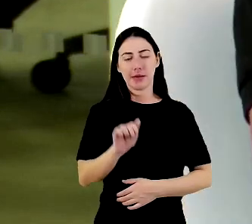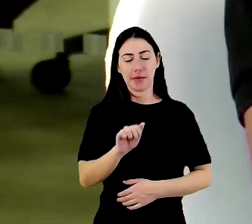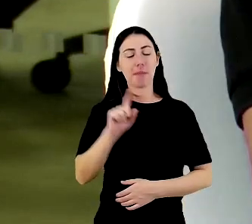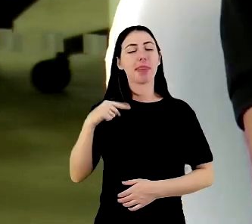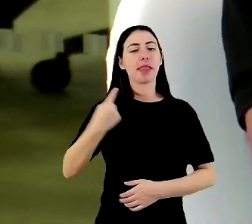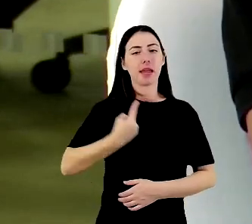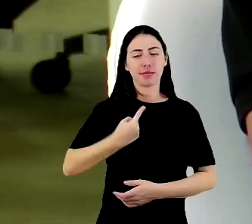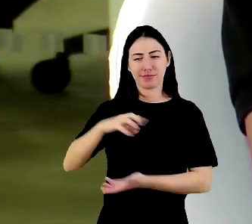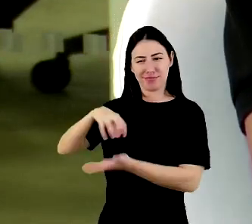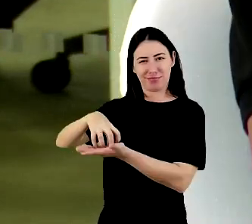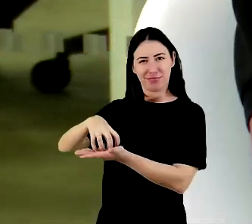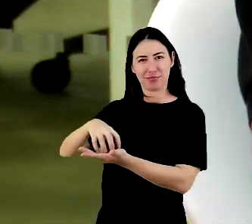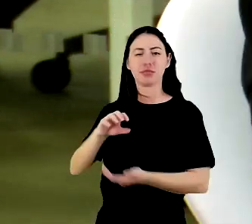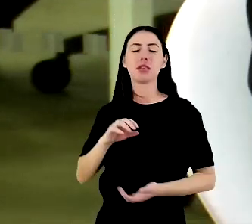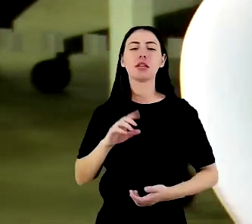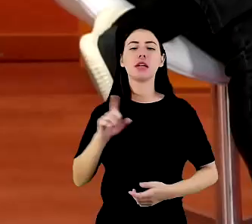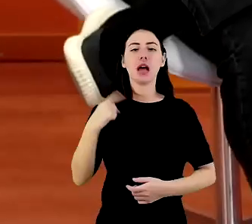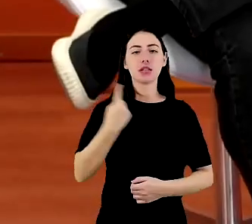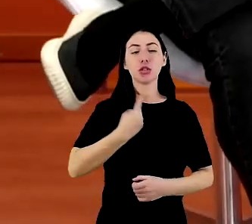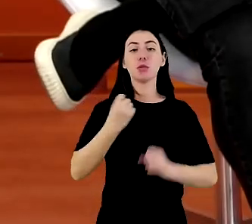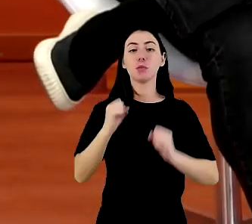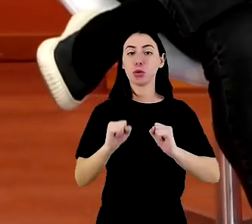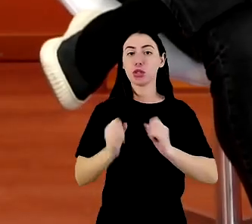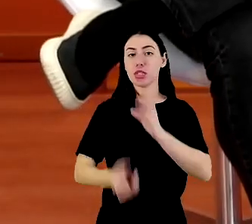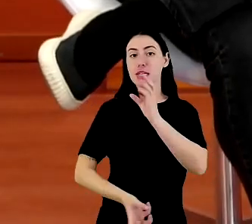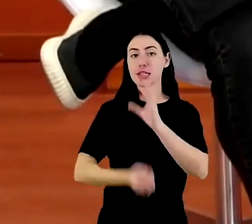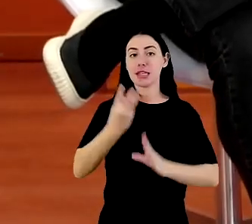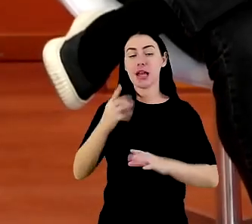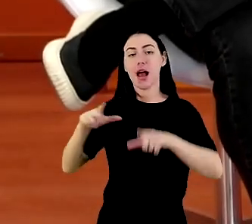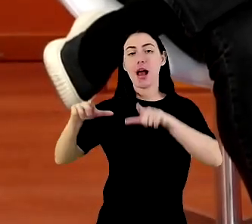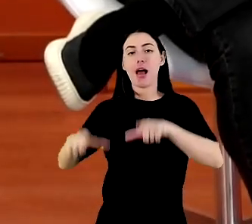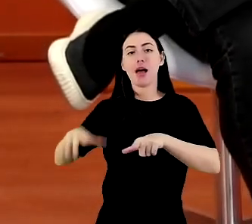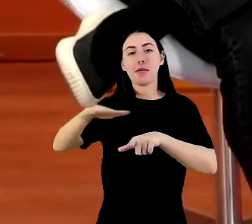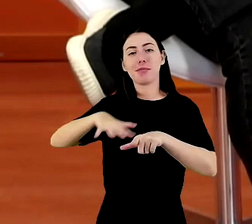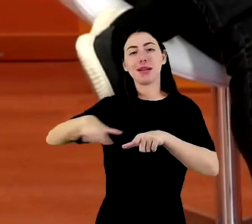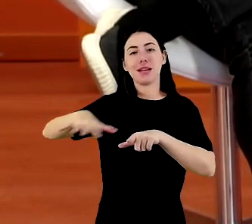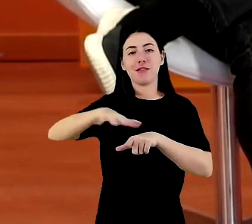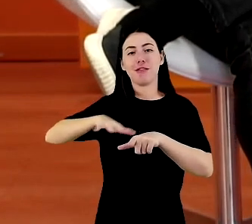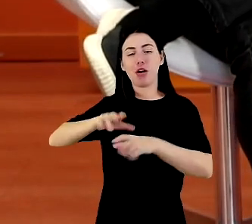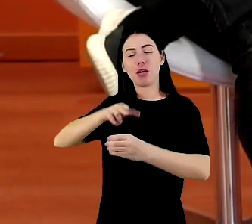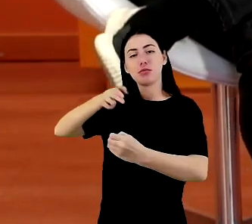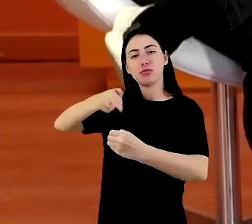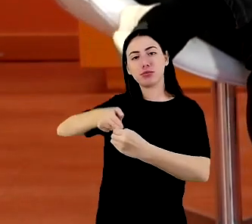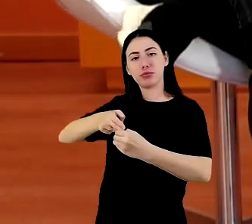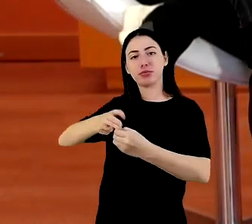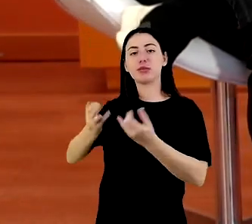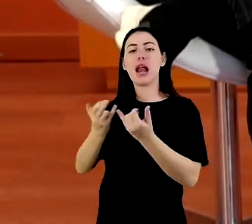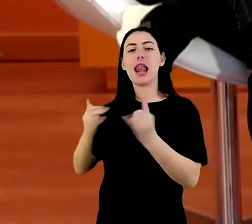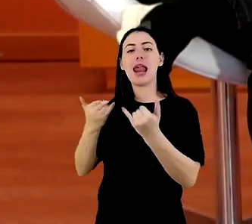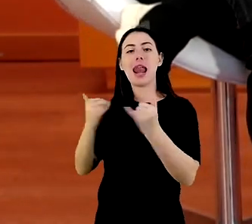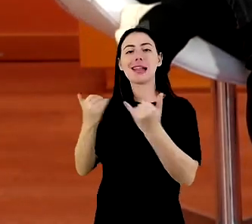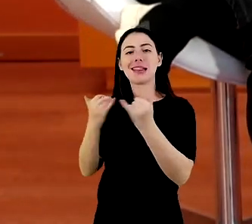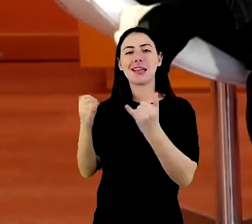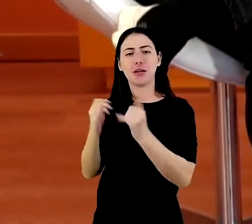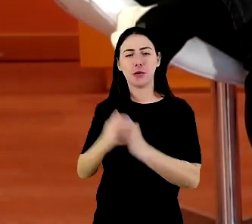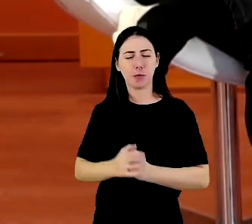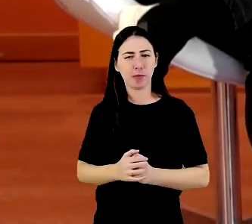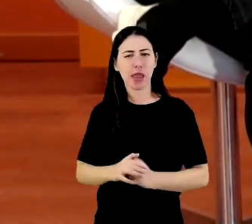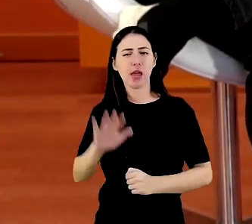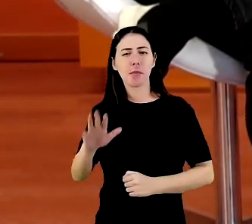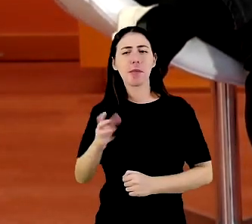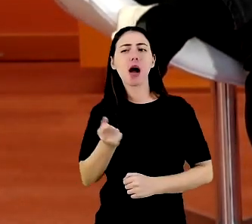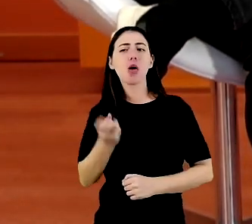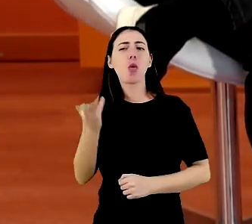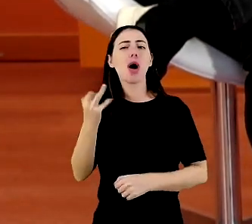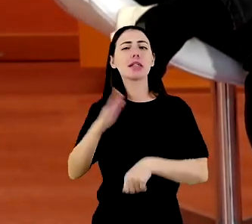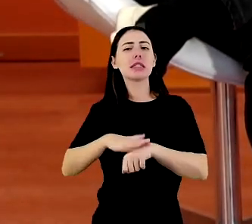plataforma de recarga elétrica, né, para veículos elétricos. Quanto tempo a gente ia demorar? Quanto de distração ia essa trazer para o Shellbox?